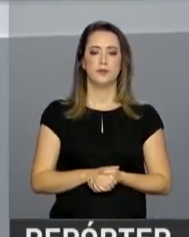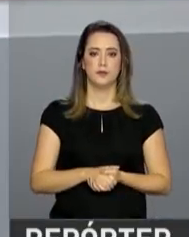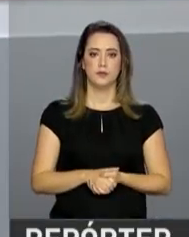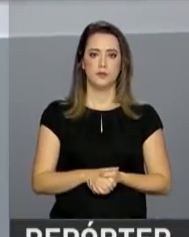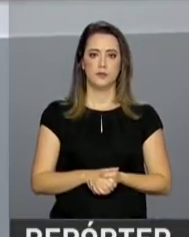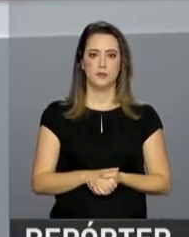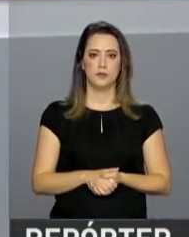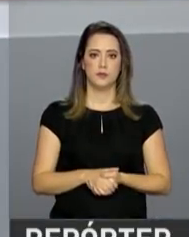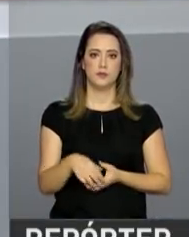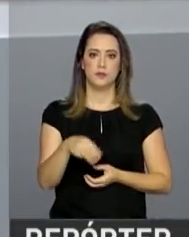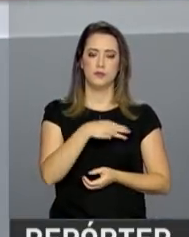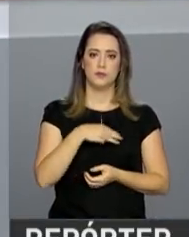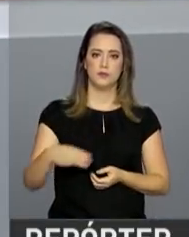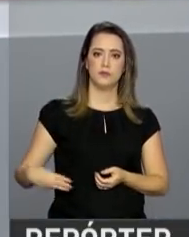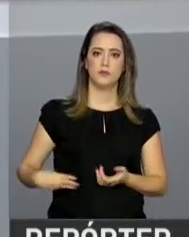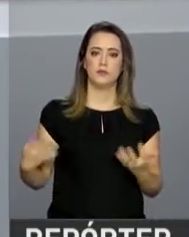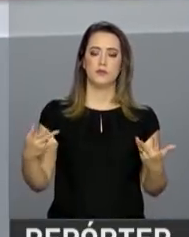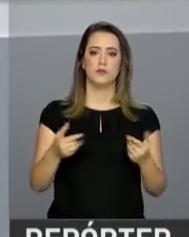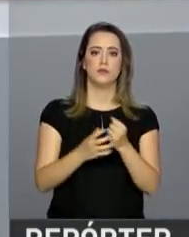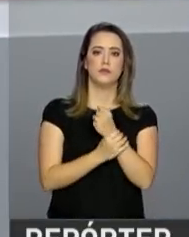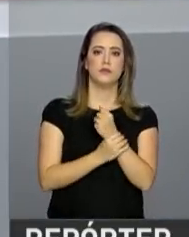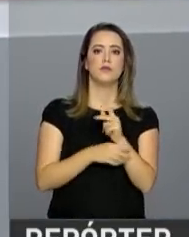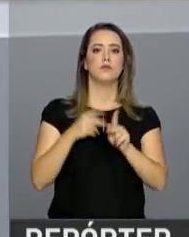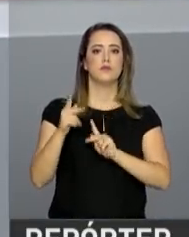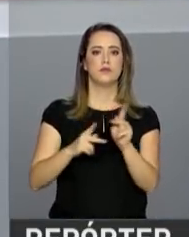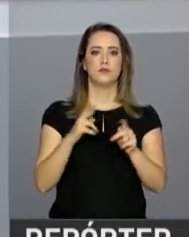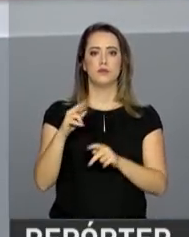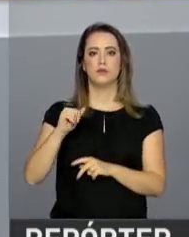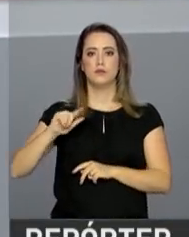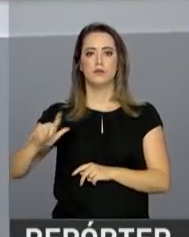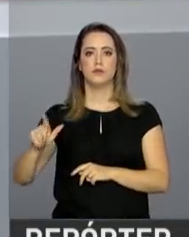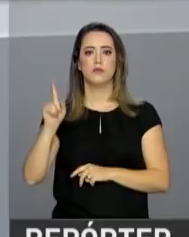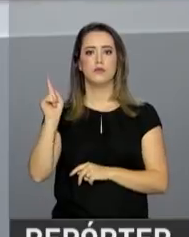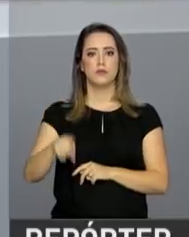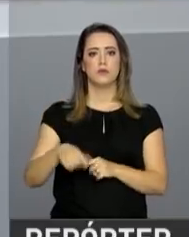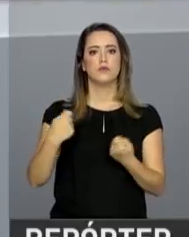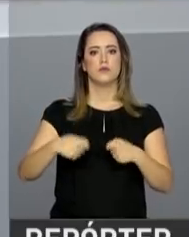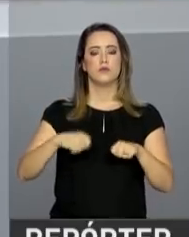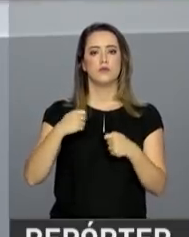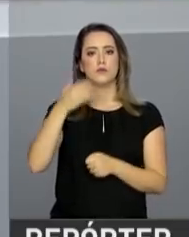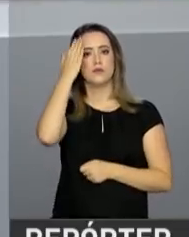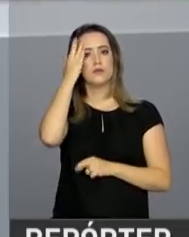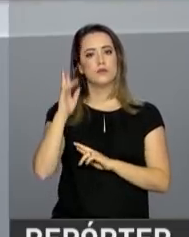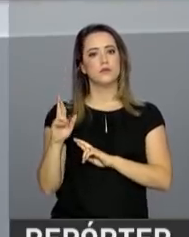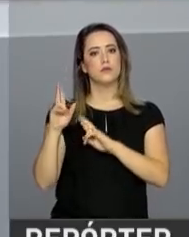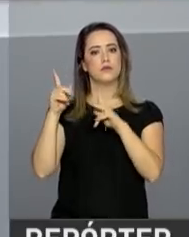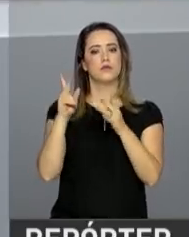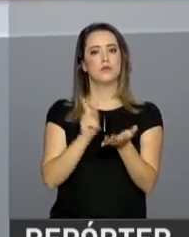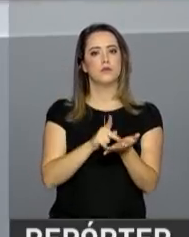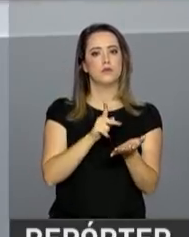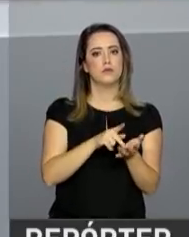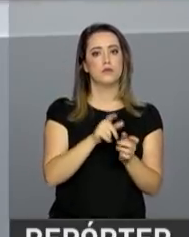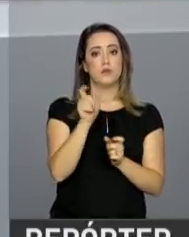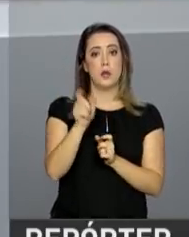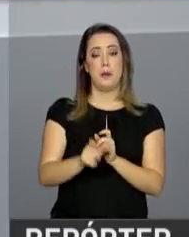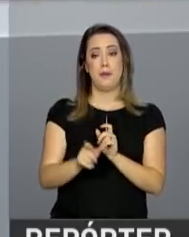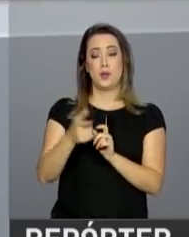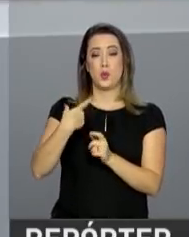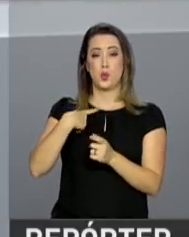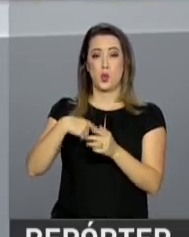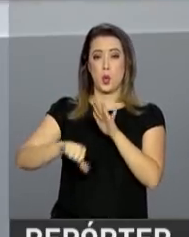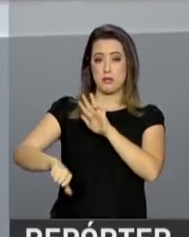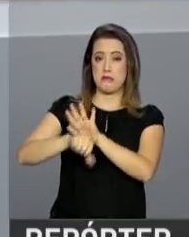para ministro extraordinário da segurança pública raul jungmann é preciso saber diferenciar os verdadeiros bandidos